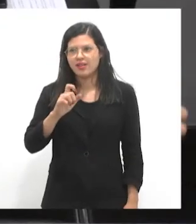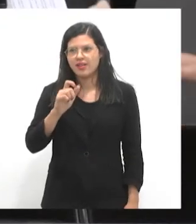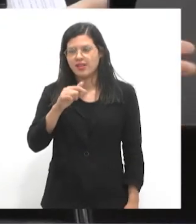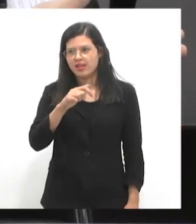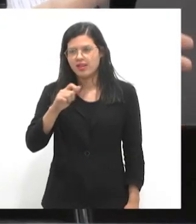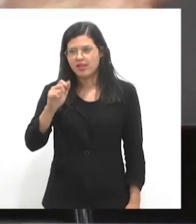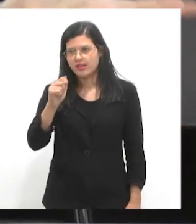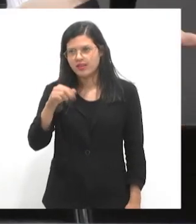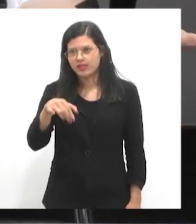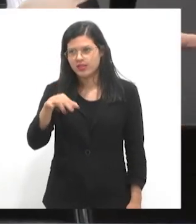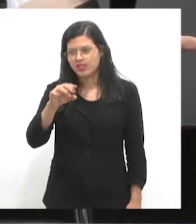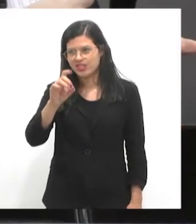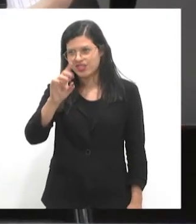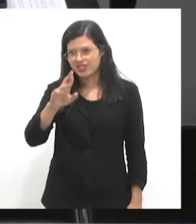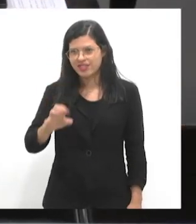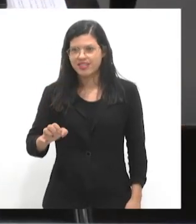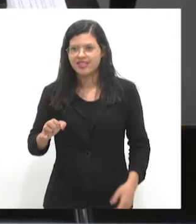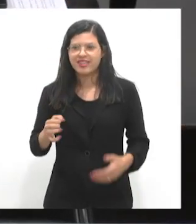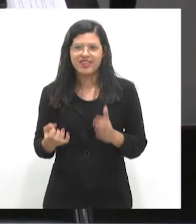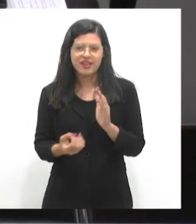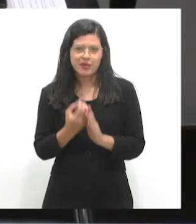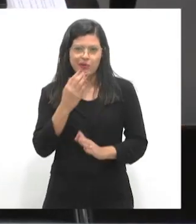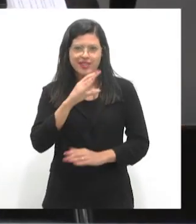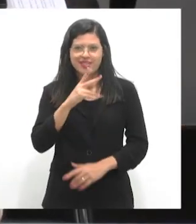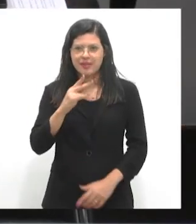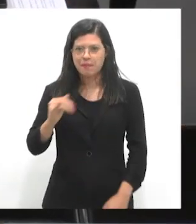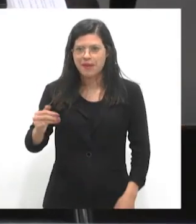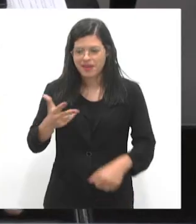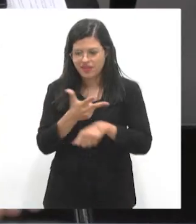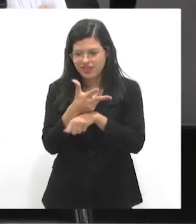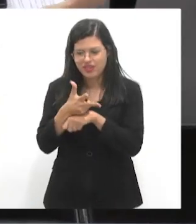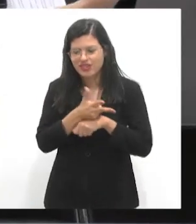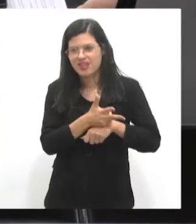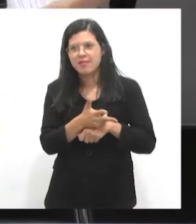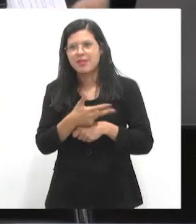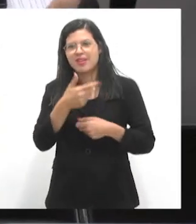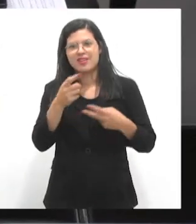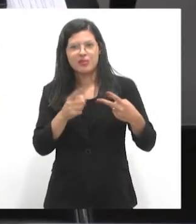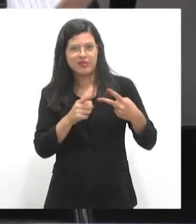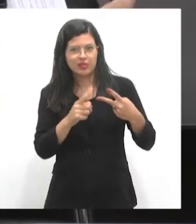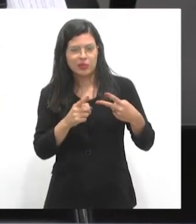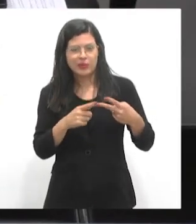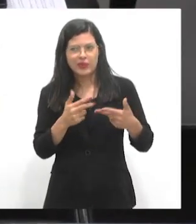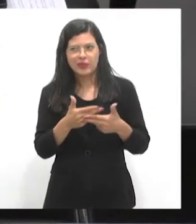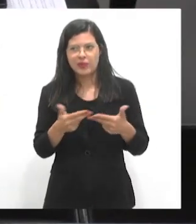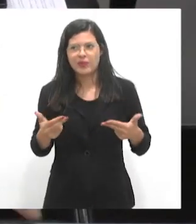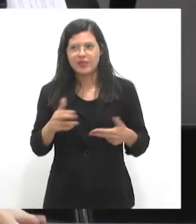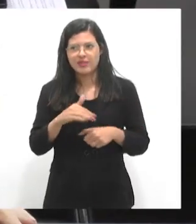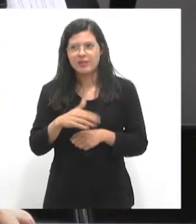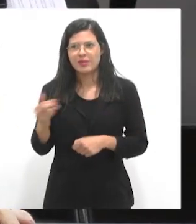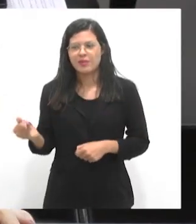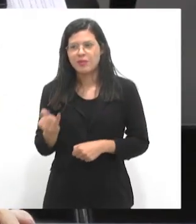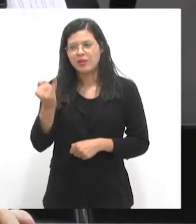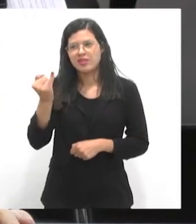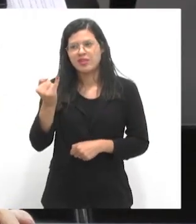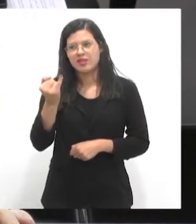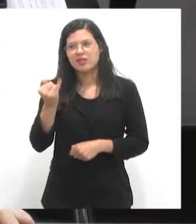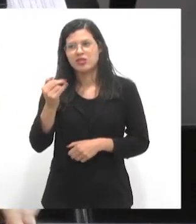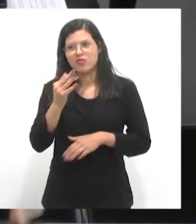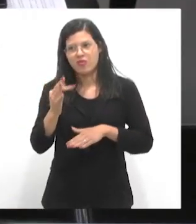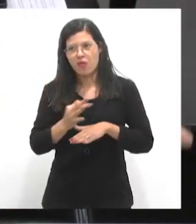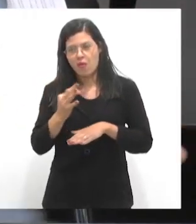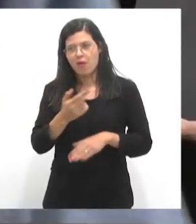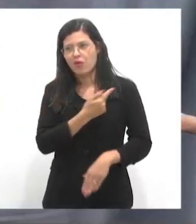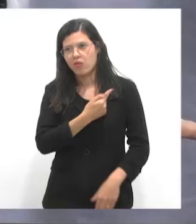Instalou a CPI dos vídeos. E o segundo, mais importante, do seu ponto de vista formal, é que o